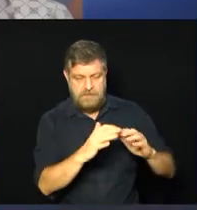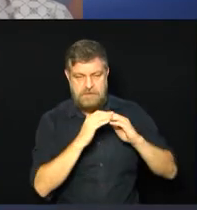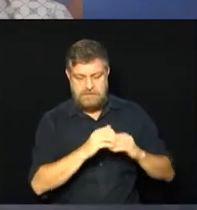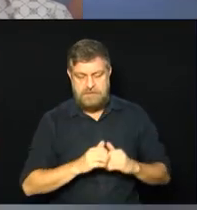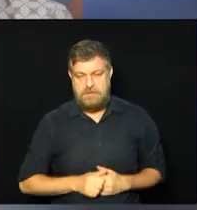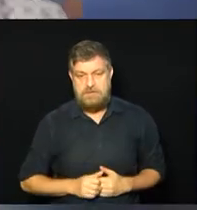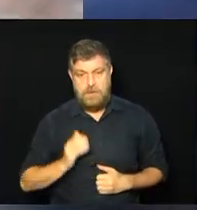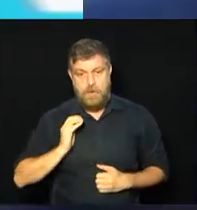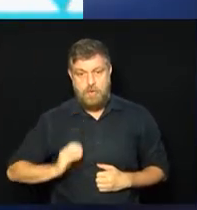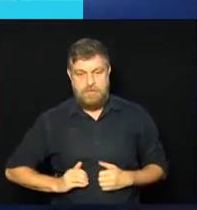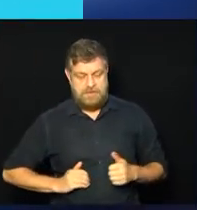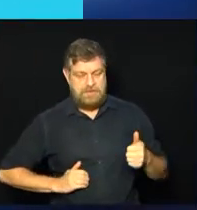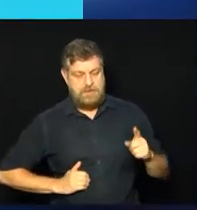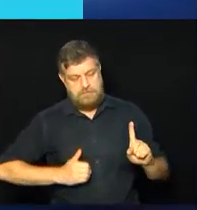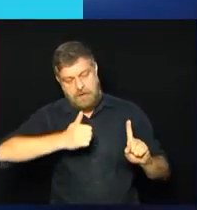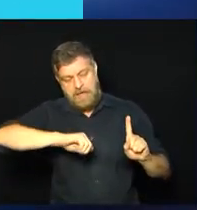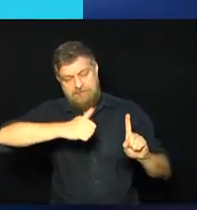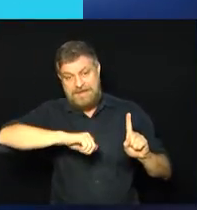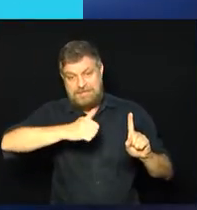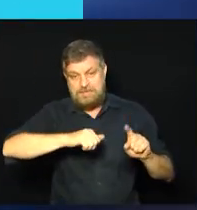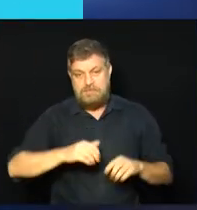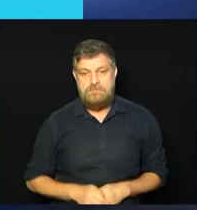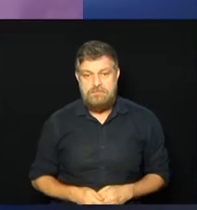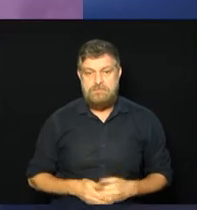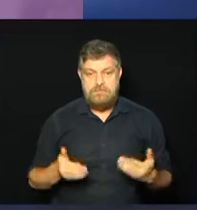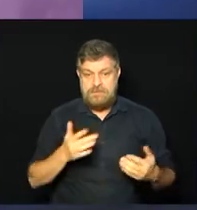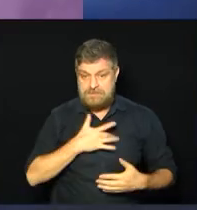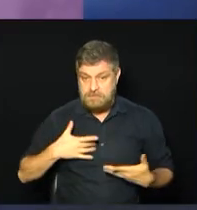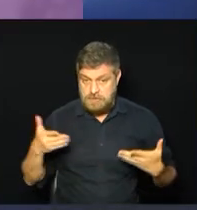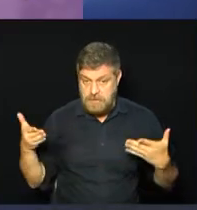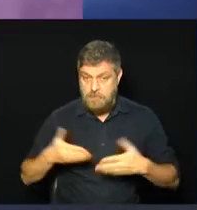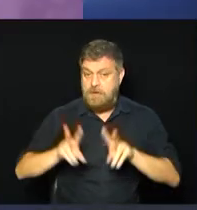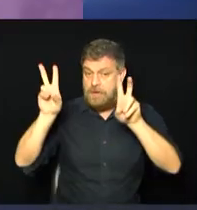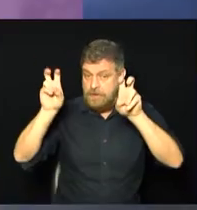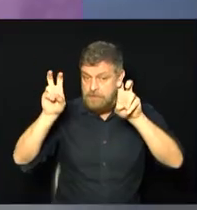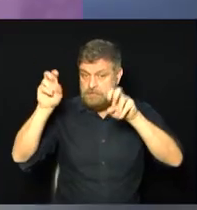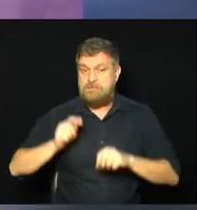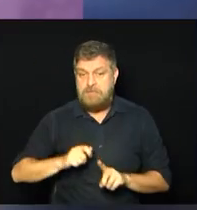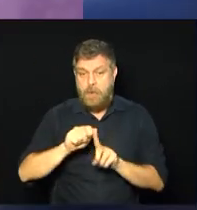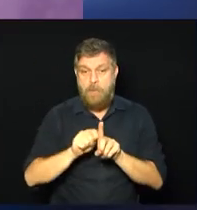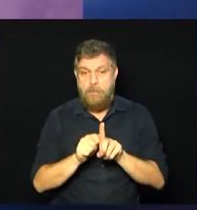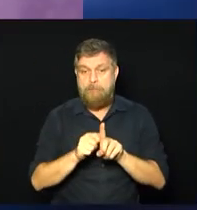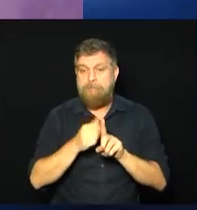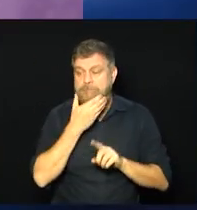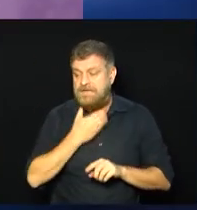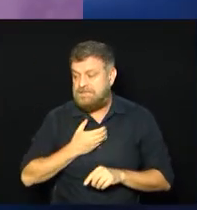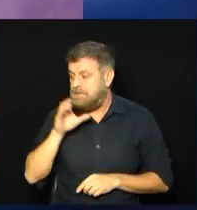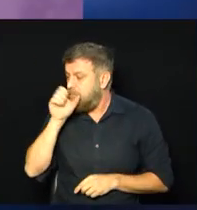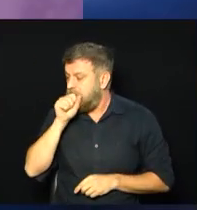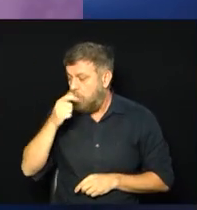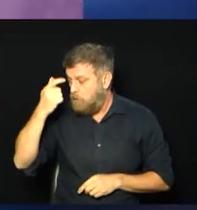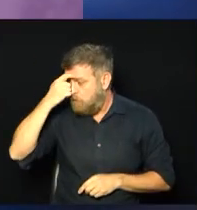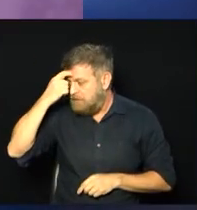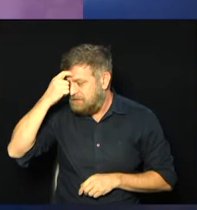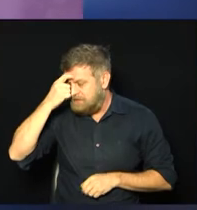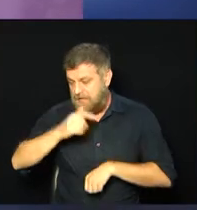neurociência comportamental. E o quadro Saúde Agora aborda o Dezembro Laranja, mês de